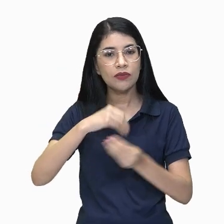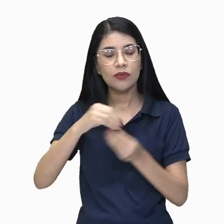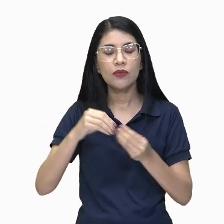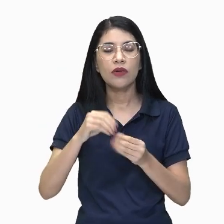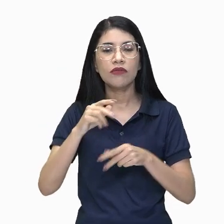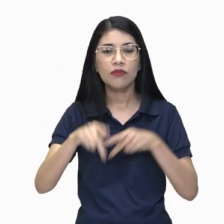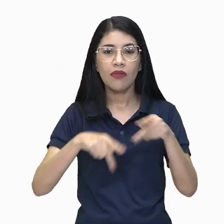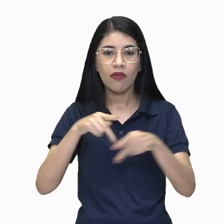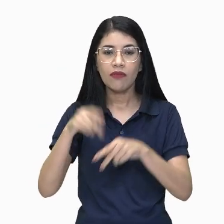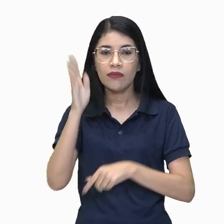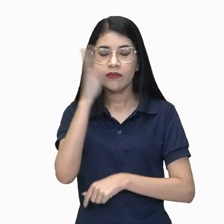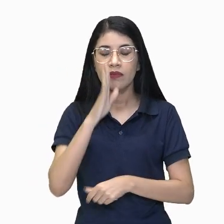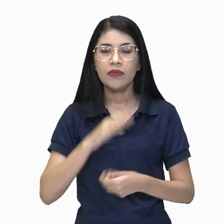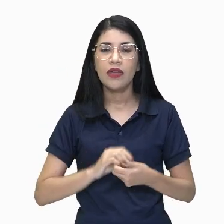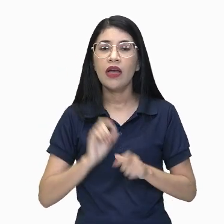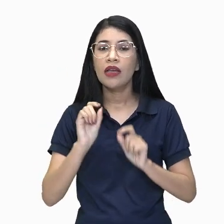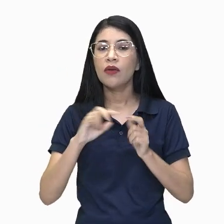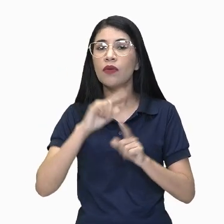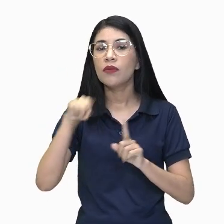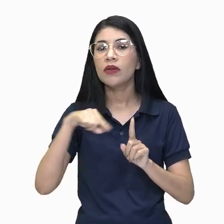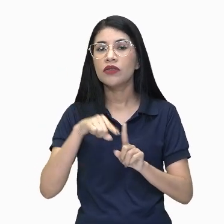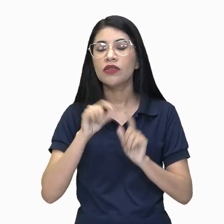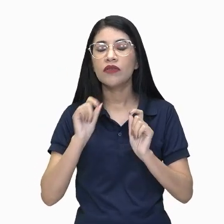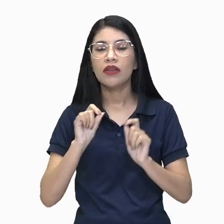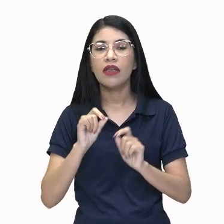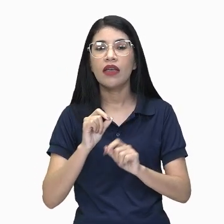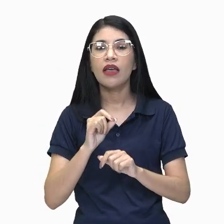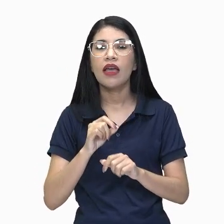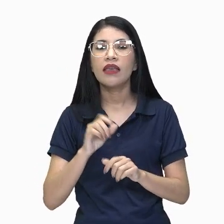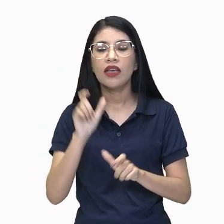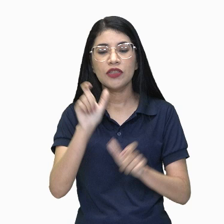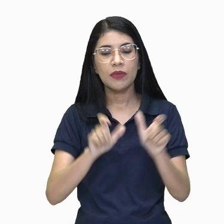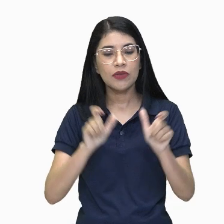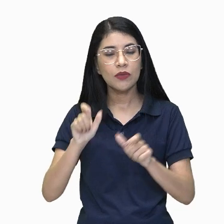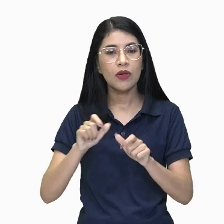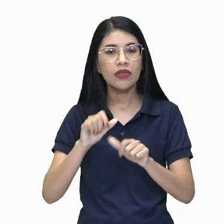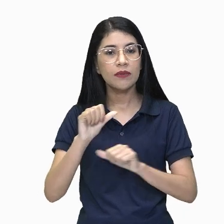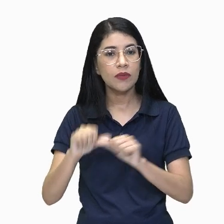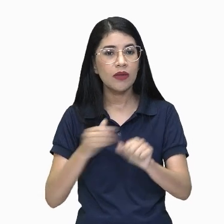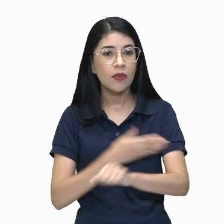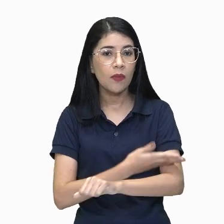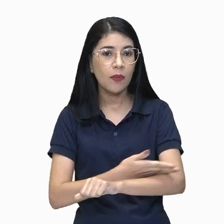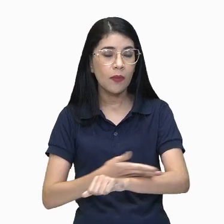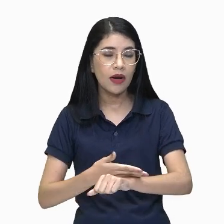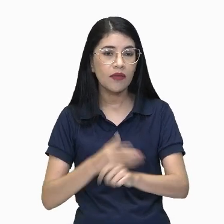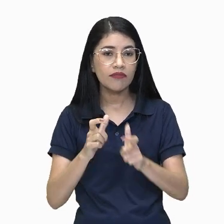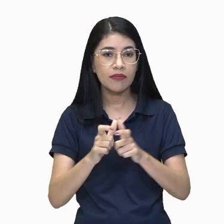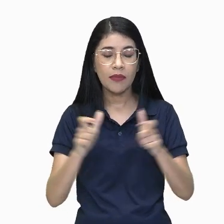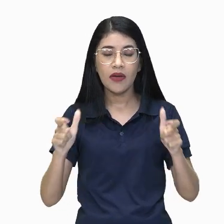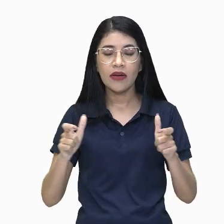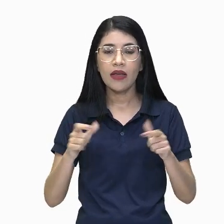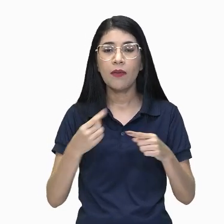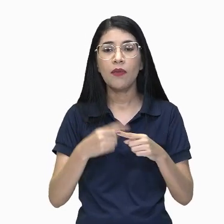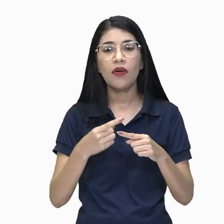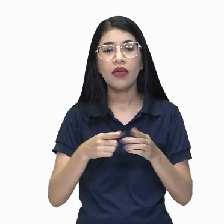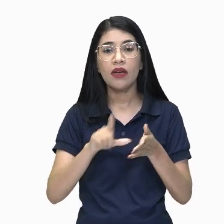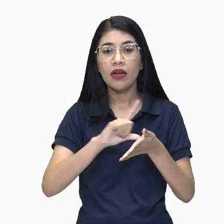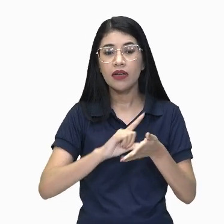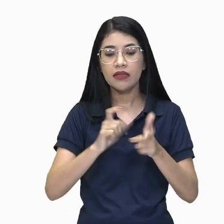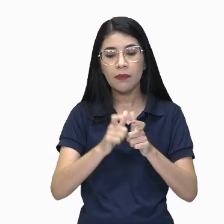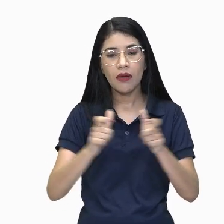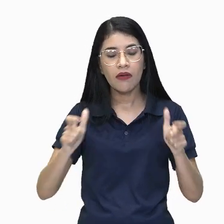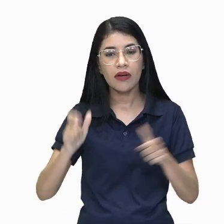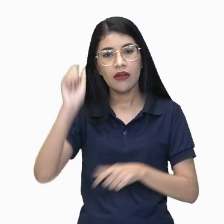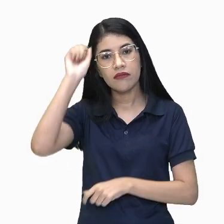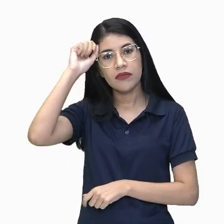queriam embranquecer a população, já que a maioria da população era formada por negros, então eles têm que